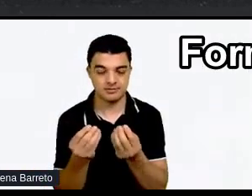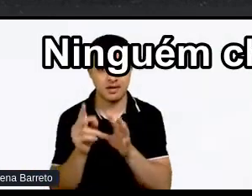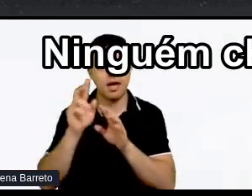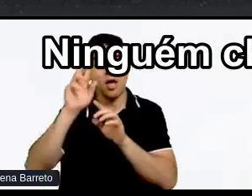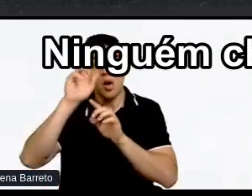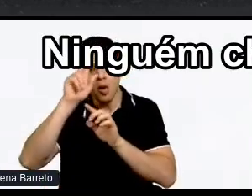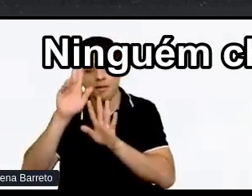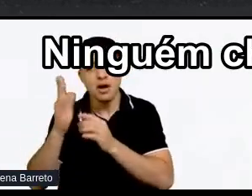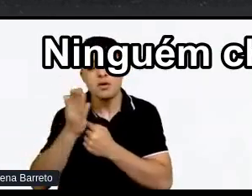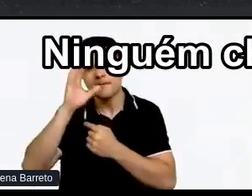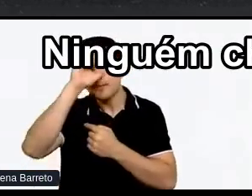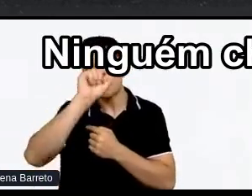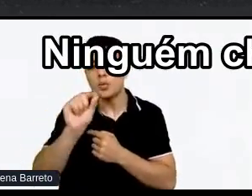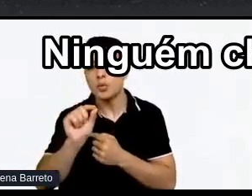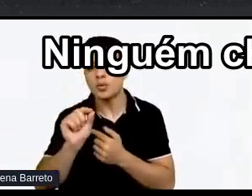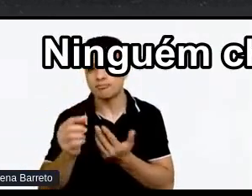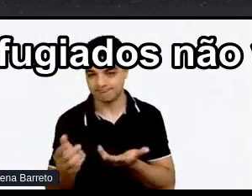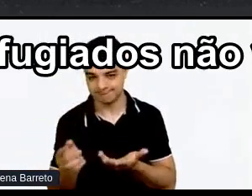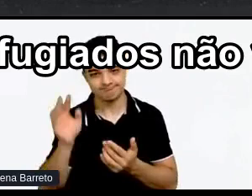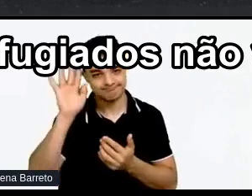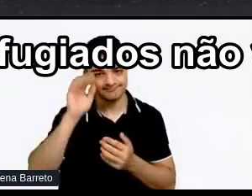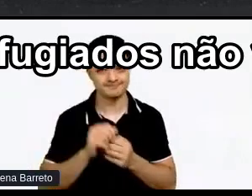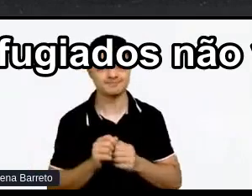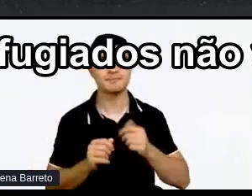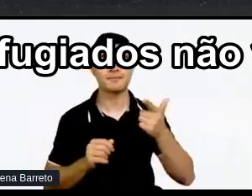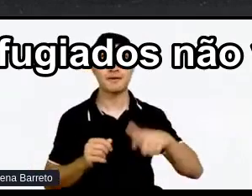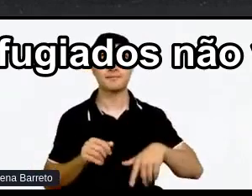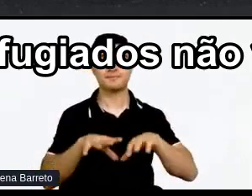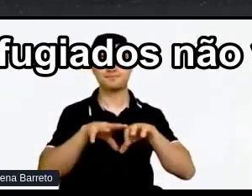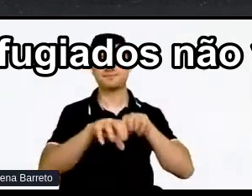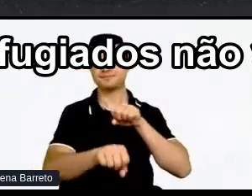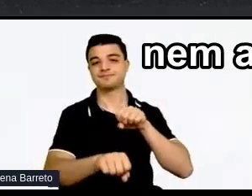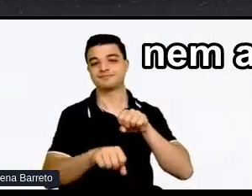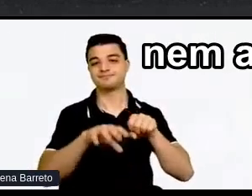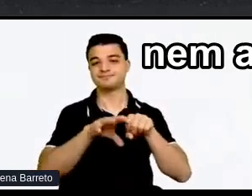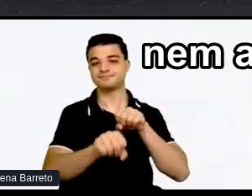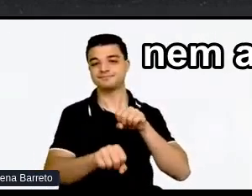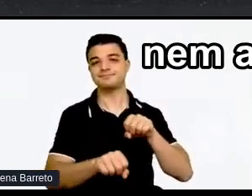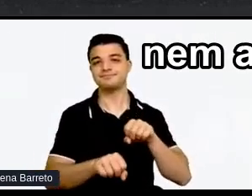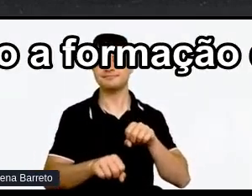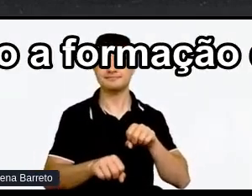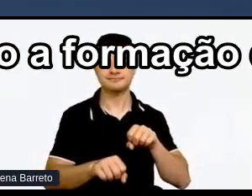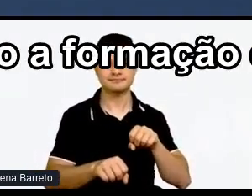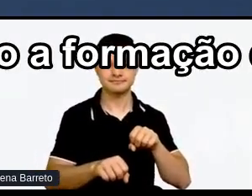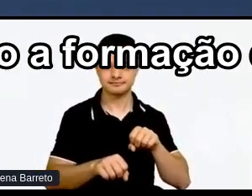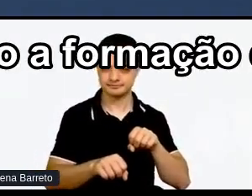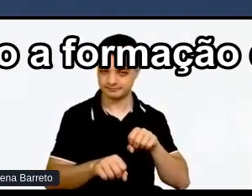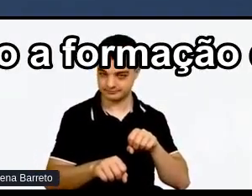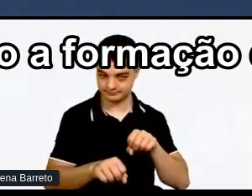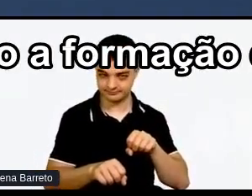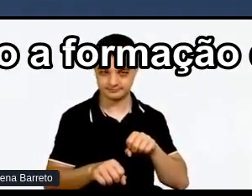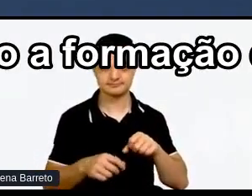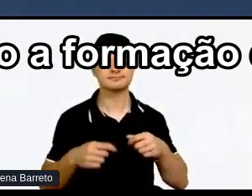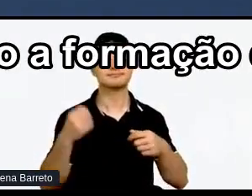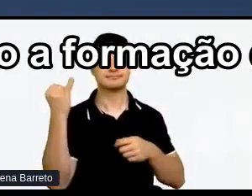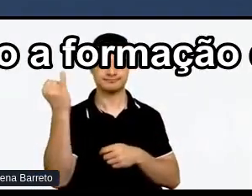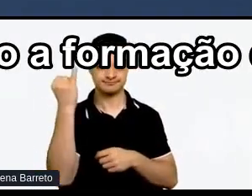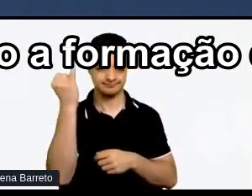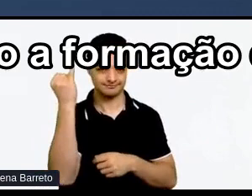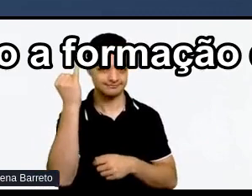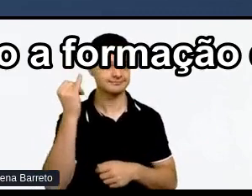Formem. Ninguém chega pronto. Os refugiados não vão chegar prontos e nem a gente. Então, a formação é muito